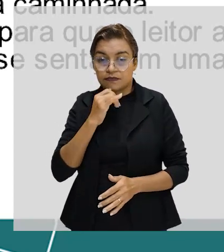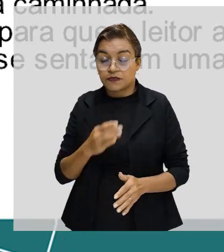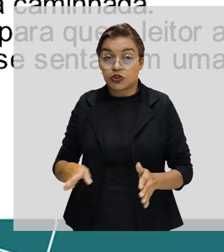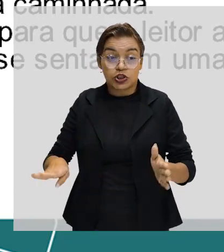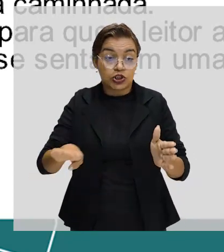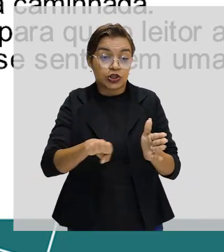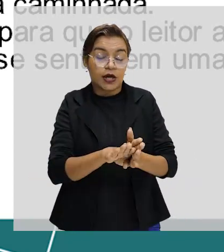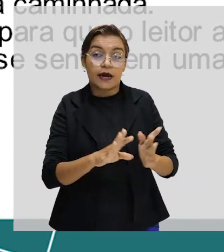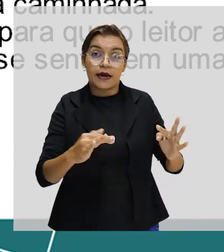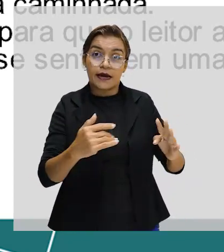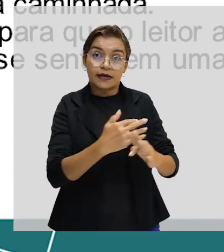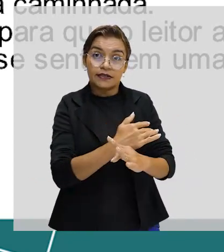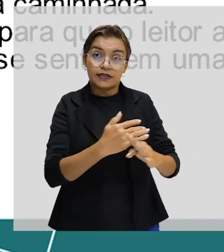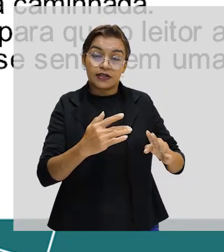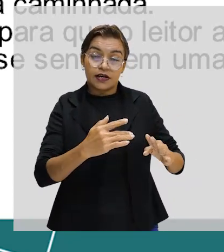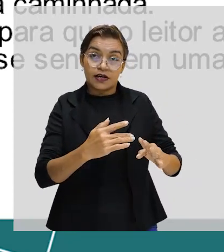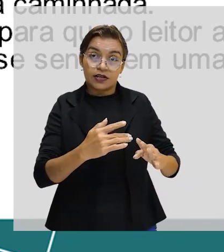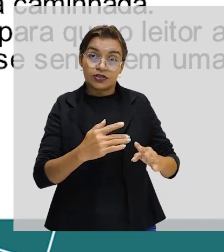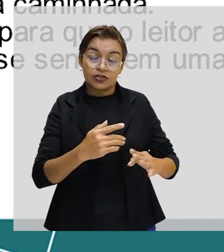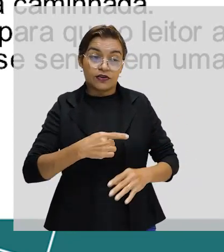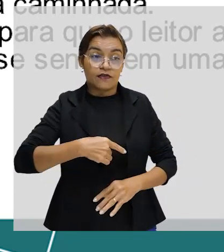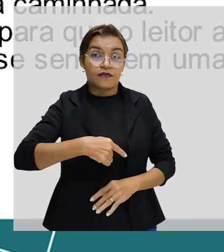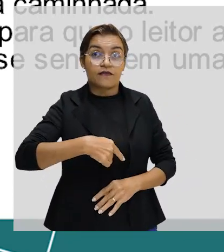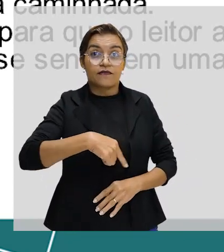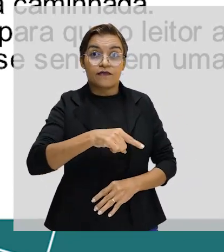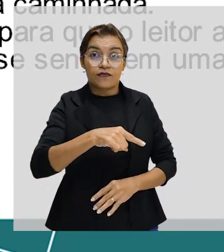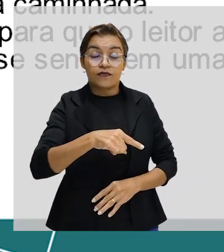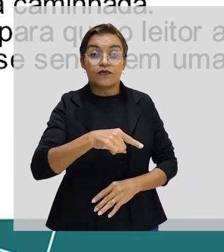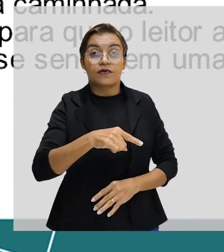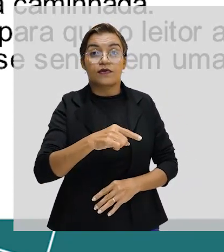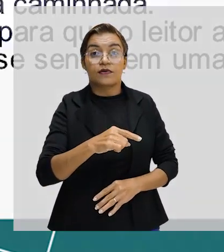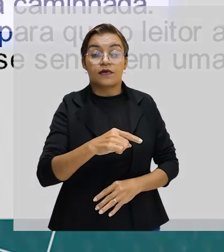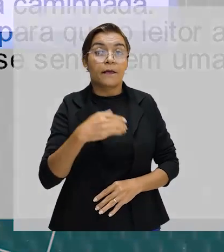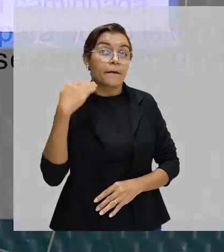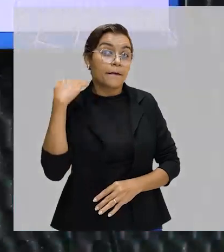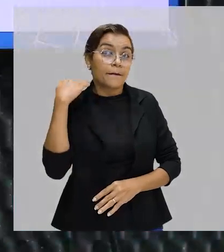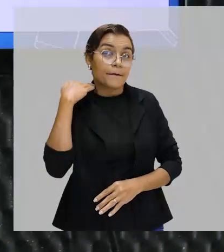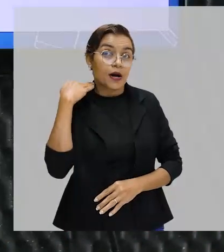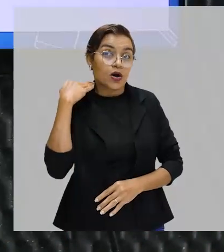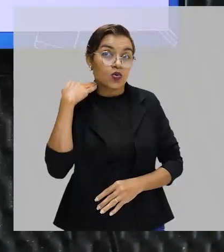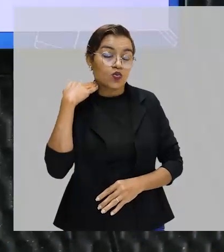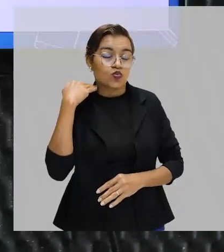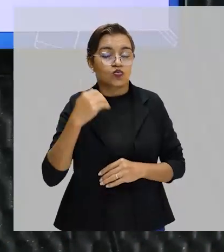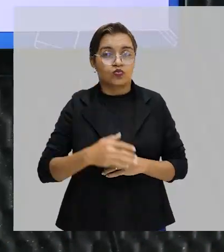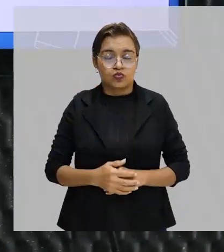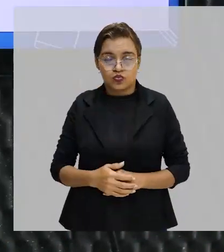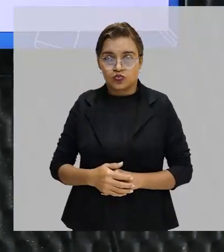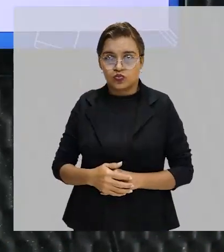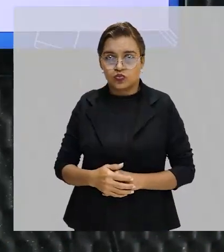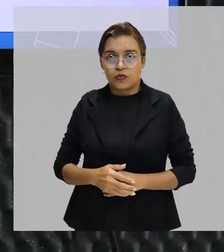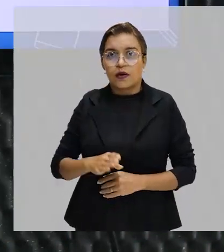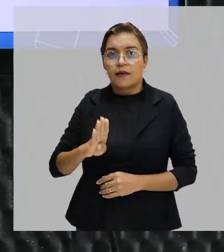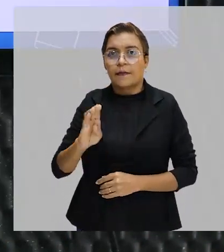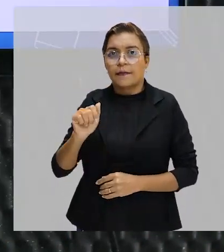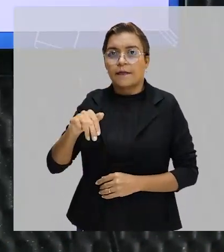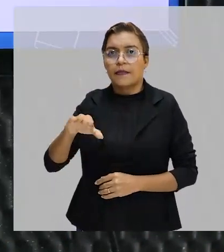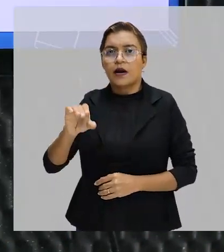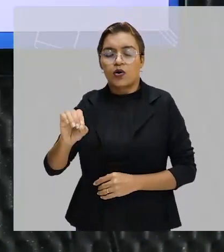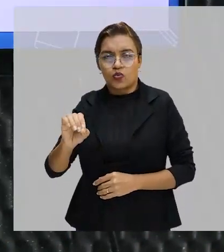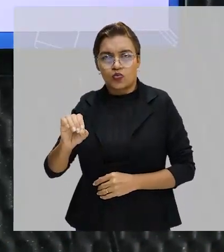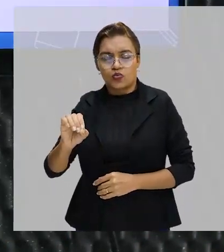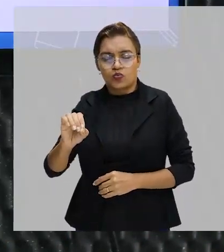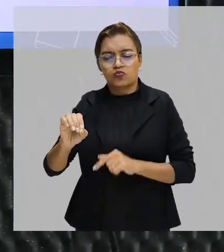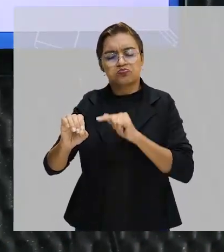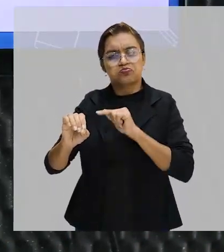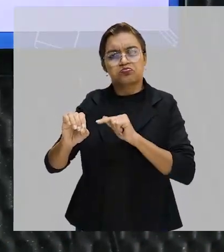palavra homônima que nós temos? A palavra banco. A qual tipo de banco nós estamos nos referindo? Nós só vamos conseguir